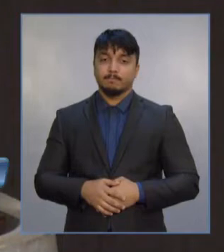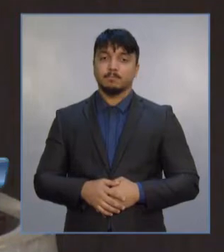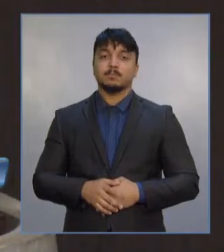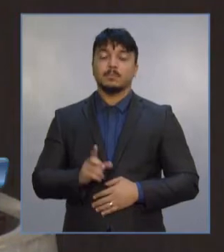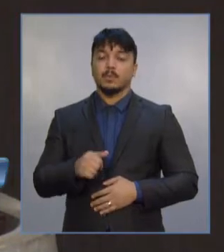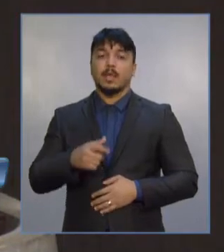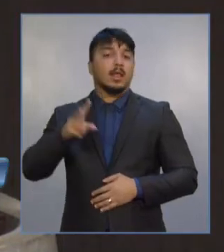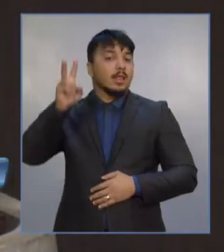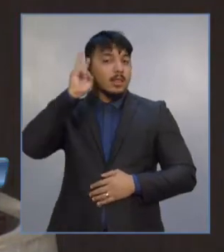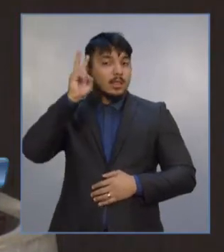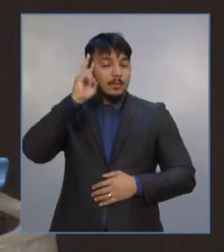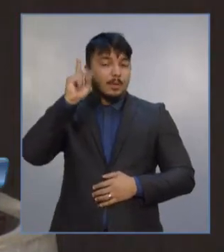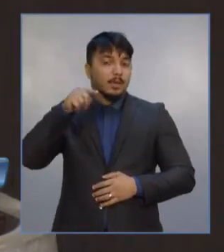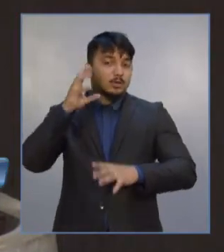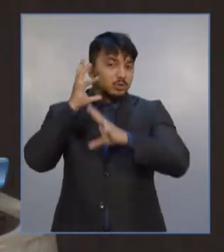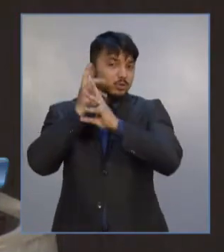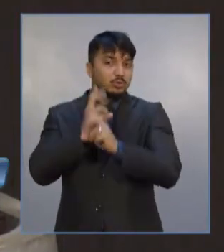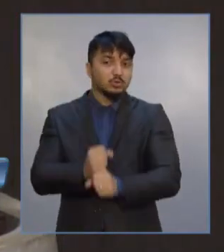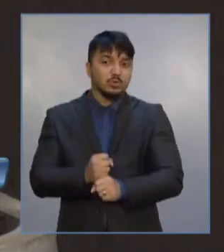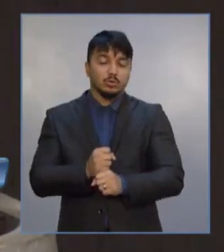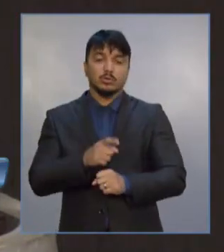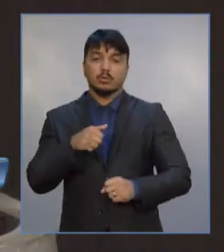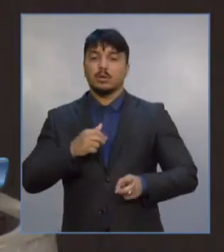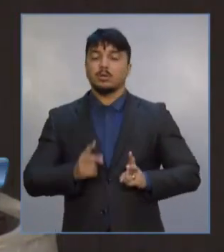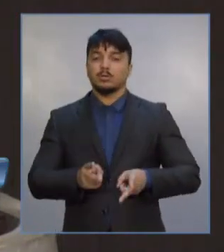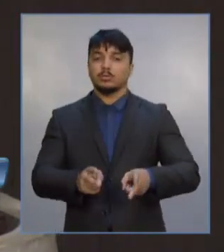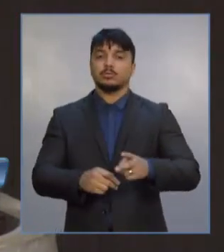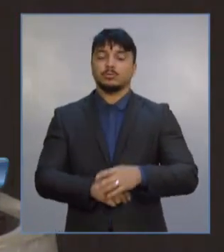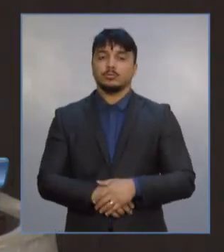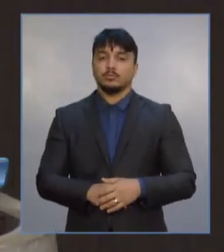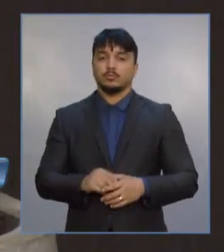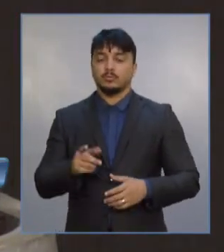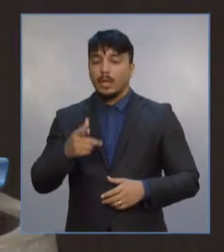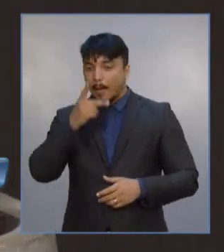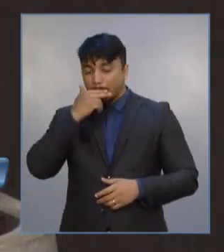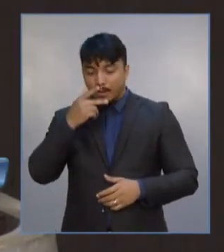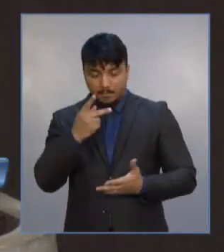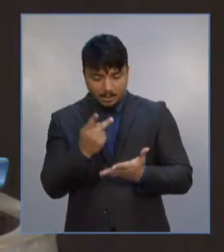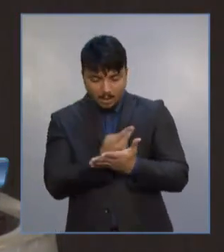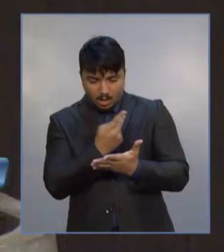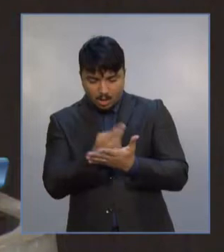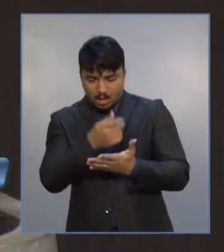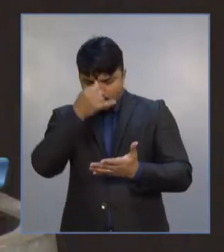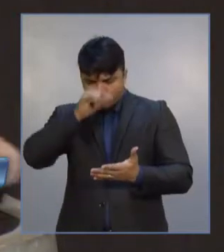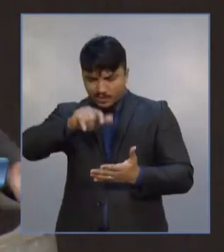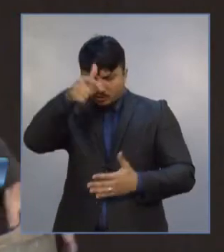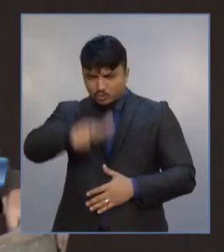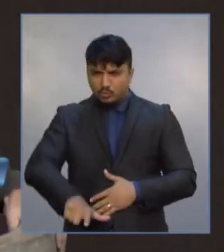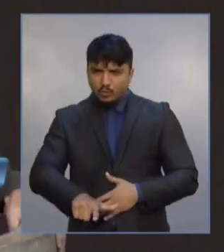de relembrarmos a história permanentemente para que os mesmos erros não sejam